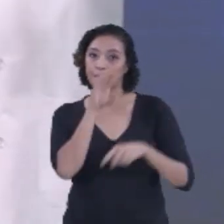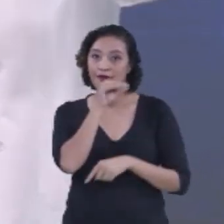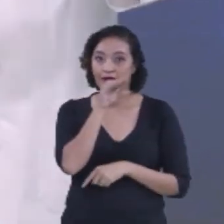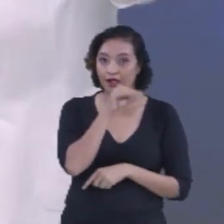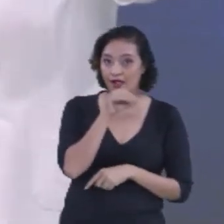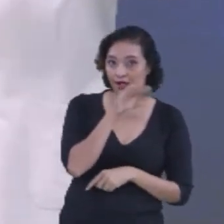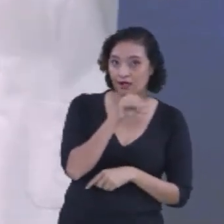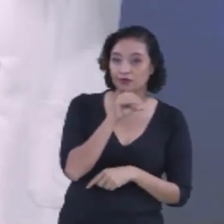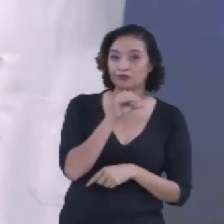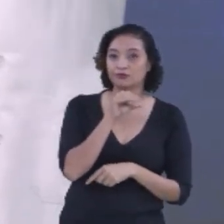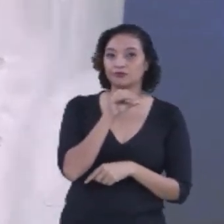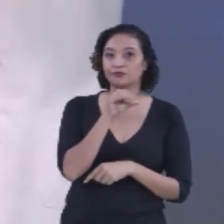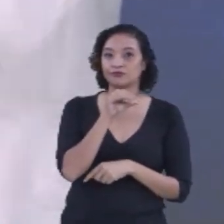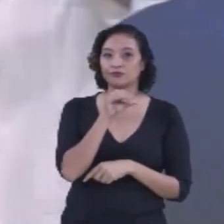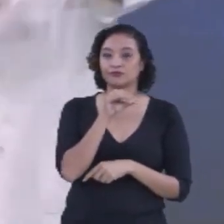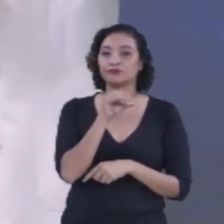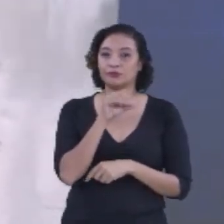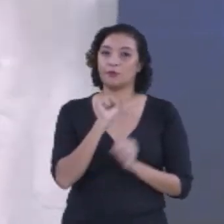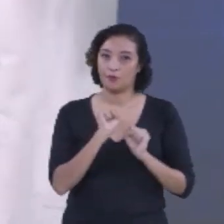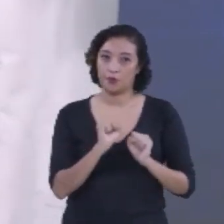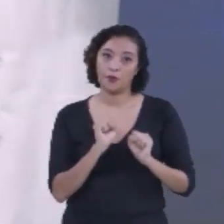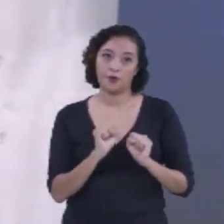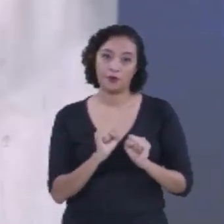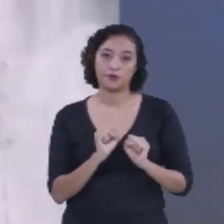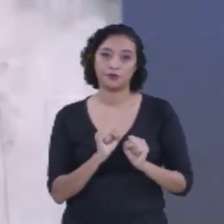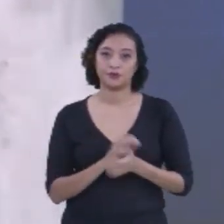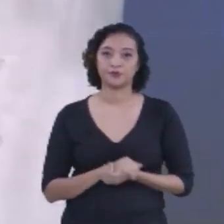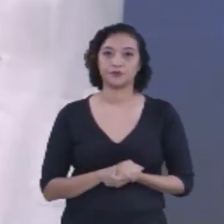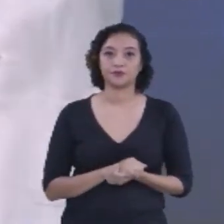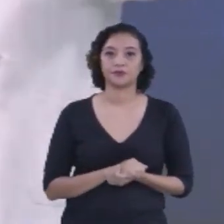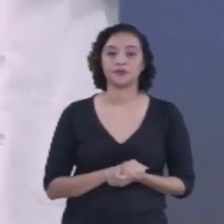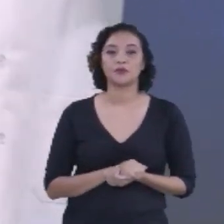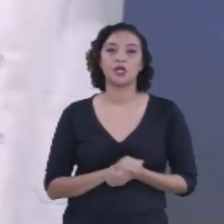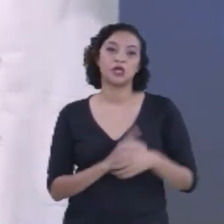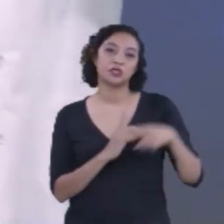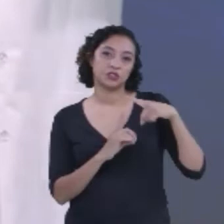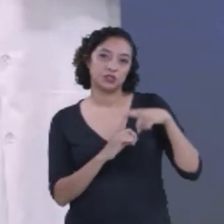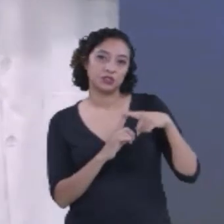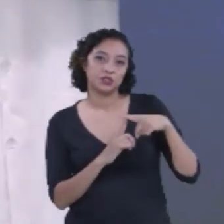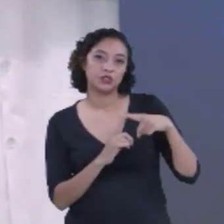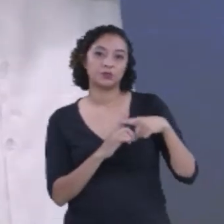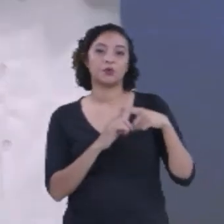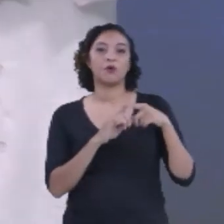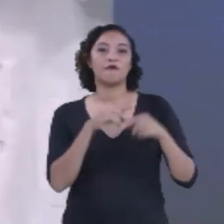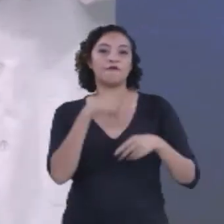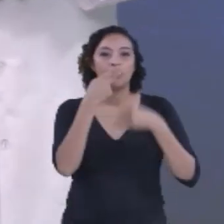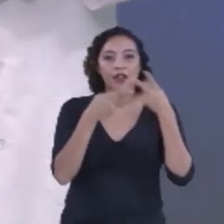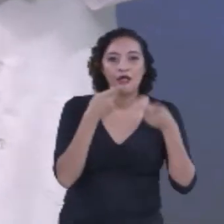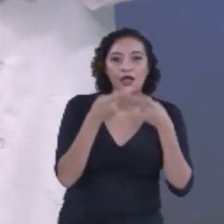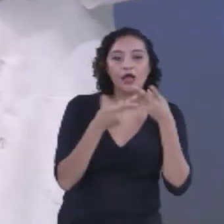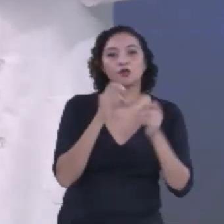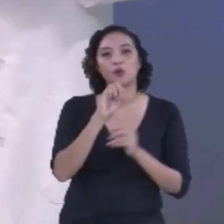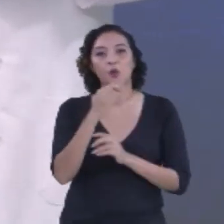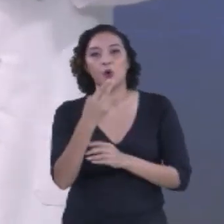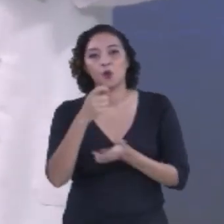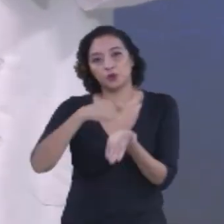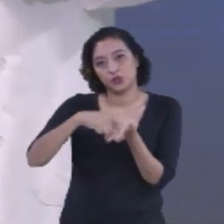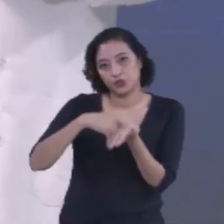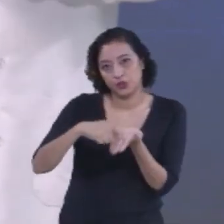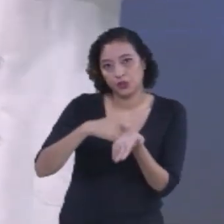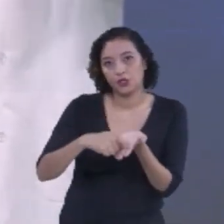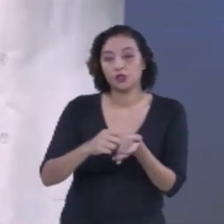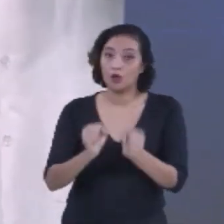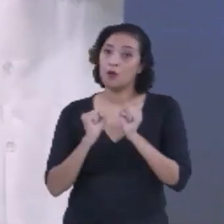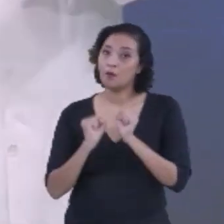é o texto verbal, quando nós usamos palavras, tanto faladas quanto escritas, ou ele pode ser também, aí,